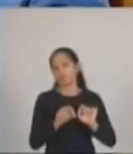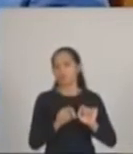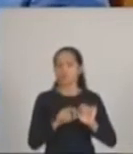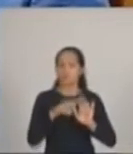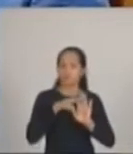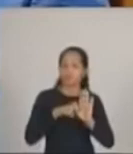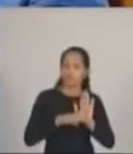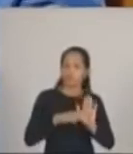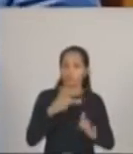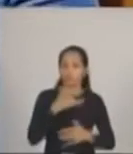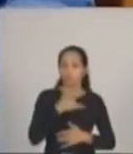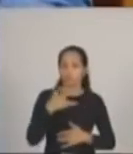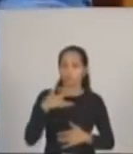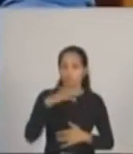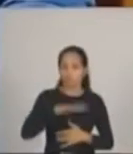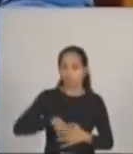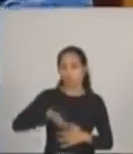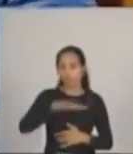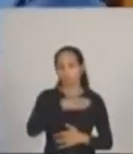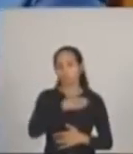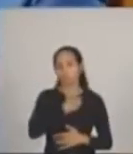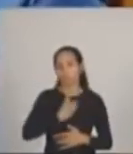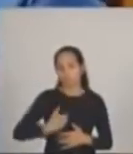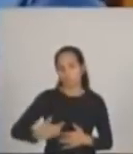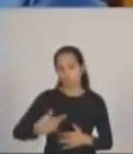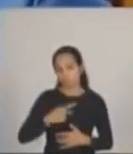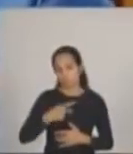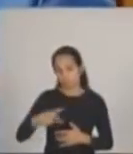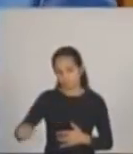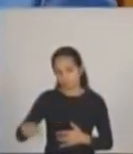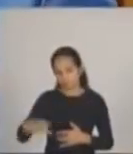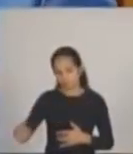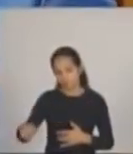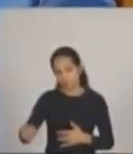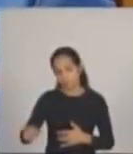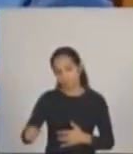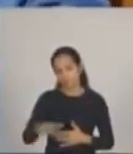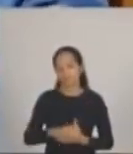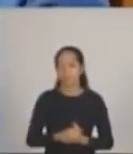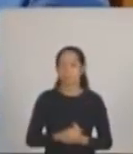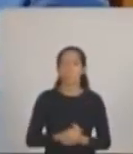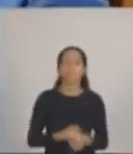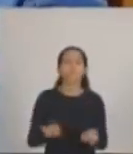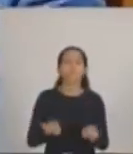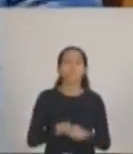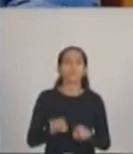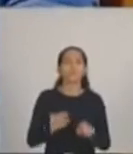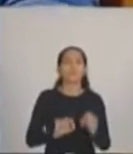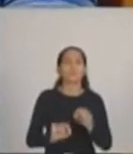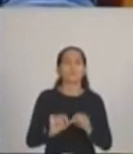saúde pública. Então, por isso, o entendimento do Governo do Estado. Além disso,